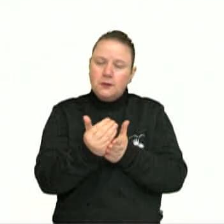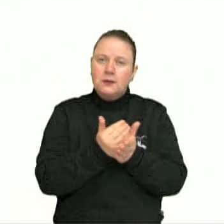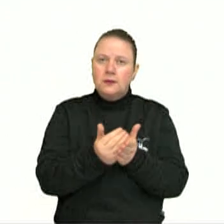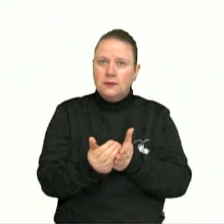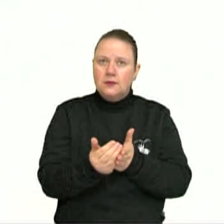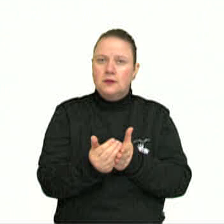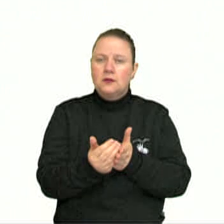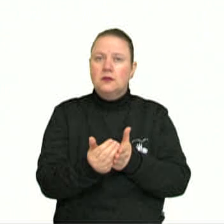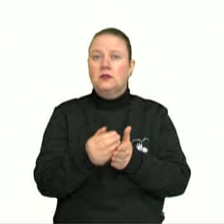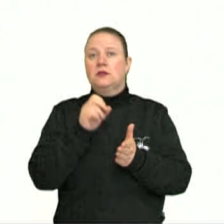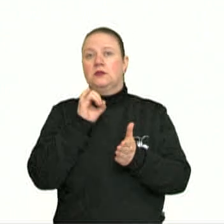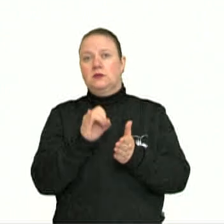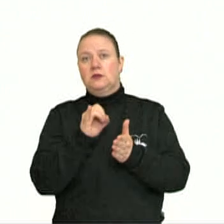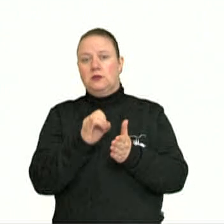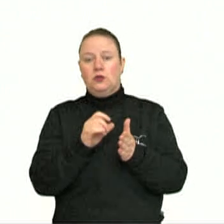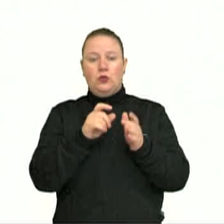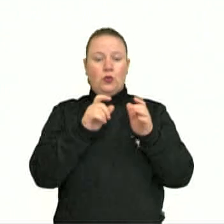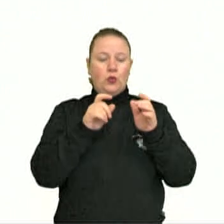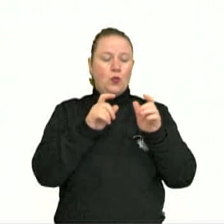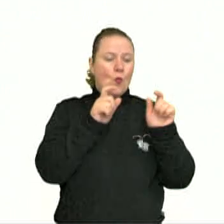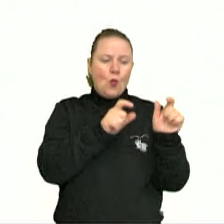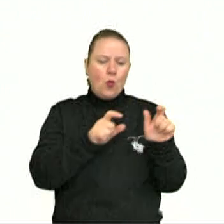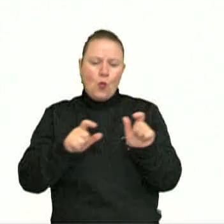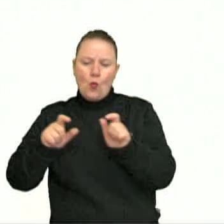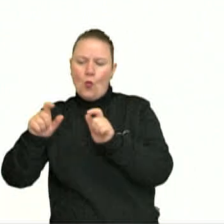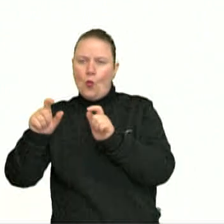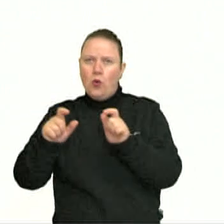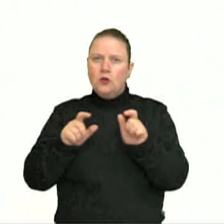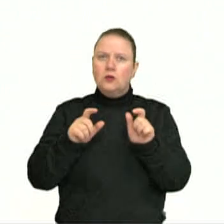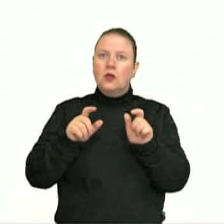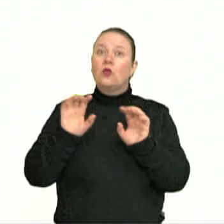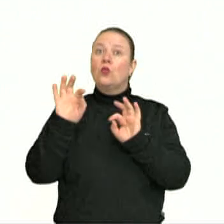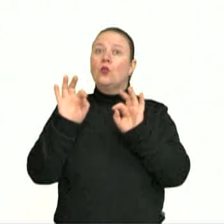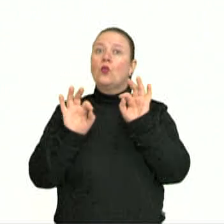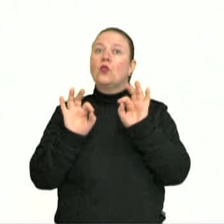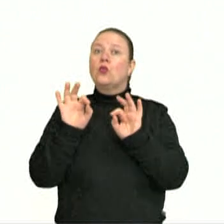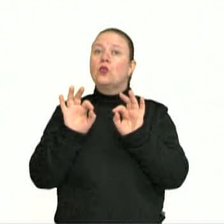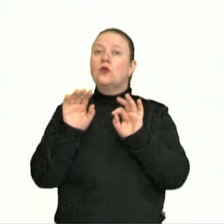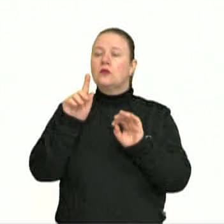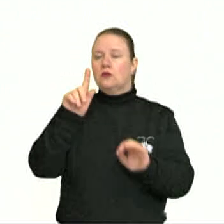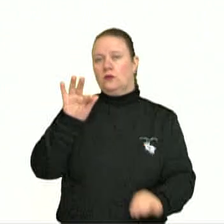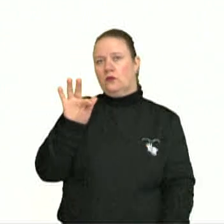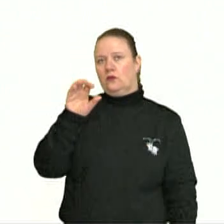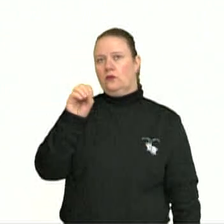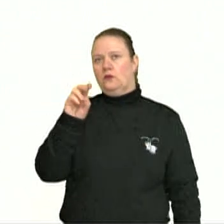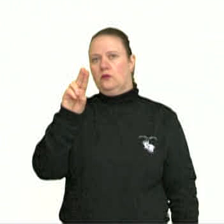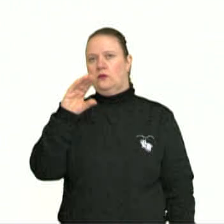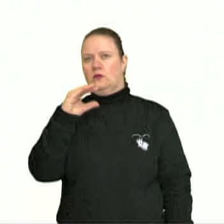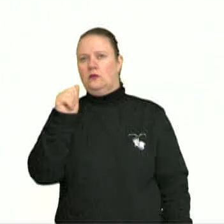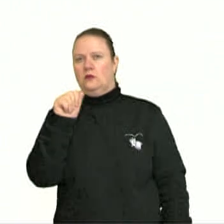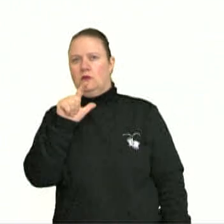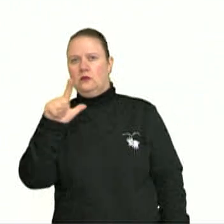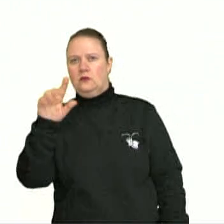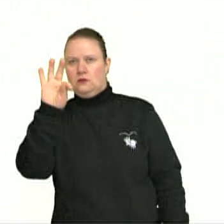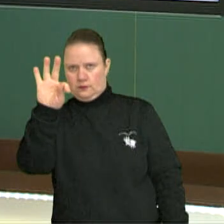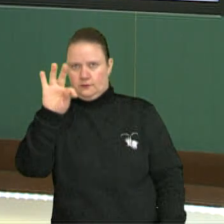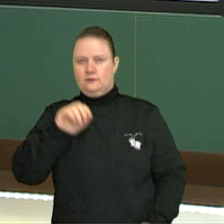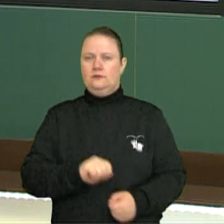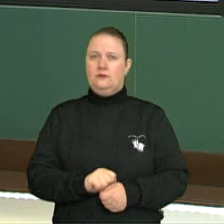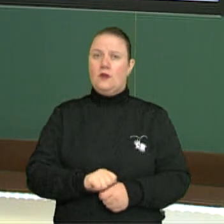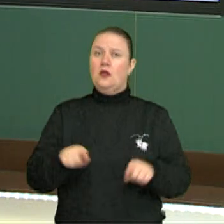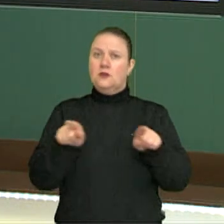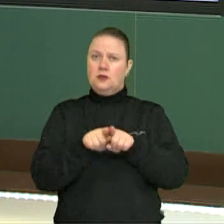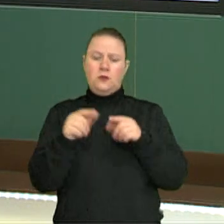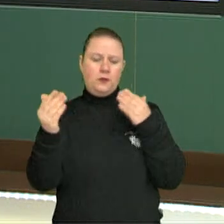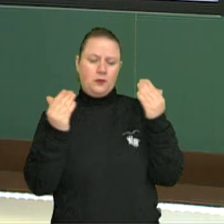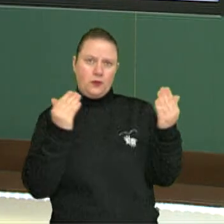quando retirado de sua posição de equilíbrio. E o pêndulo de Foucault é uma ferramenta pendular capaz de medir o movimento de rotação da Terra,